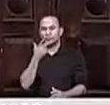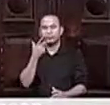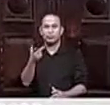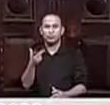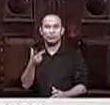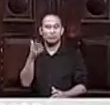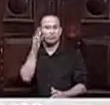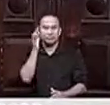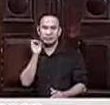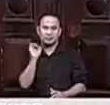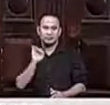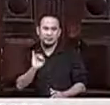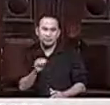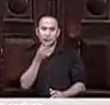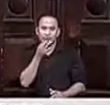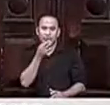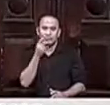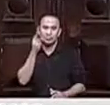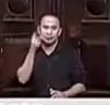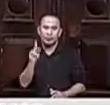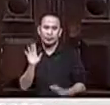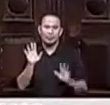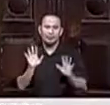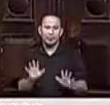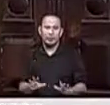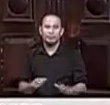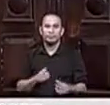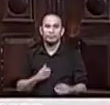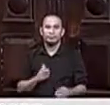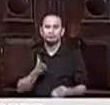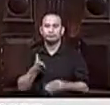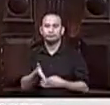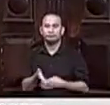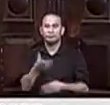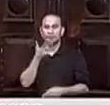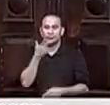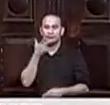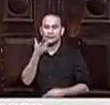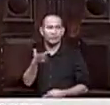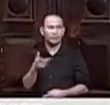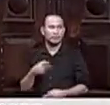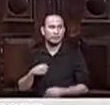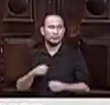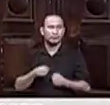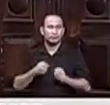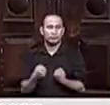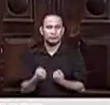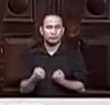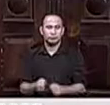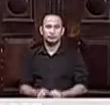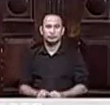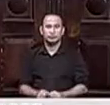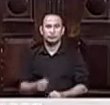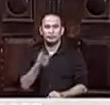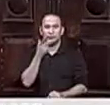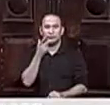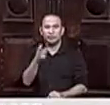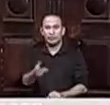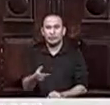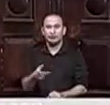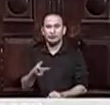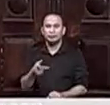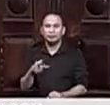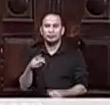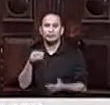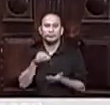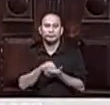opinião dele, mas ele foi muito direto, com frases muito fortes, dizendo da